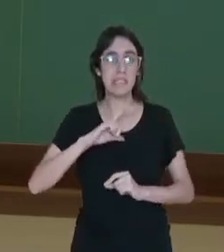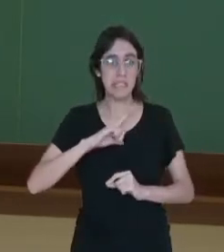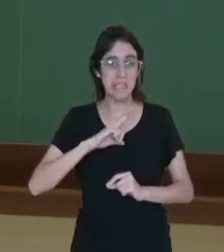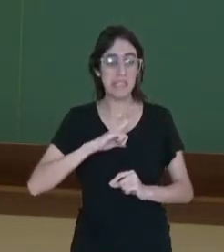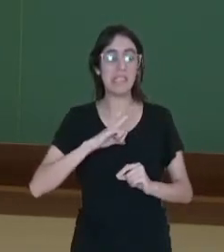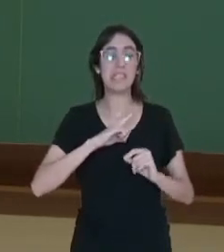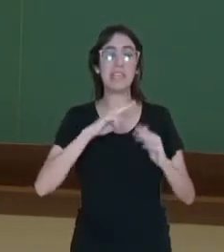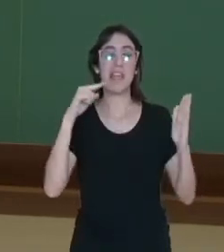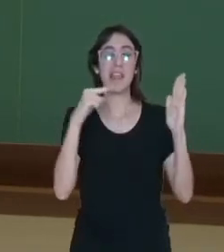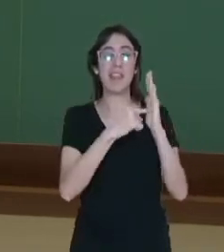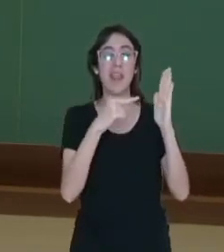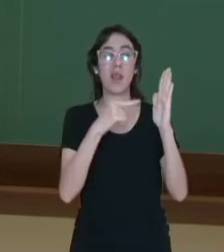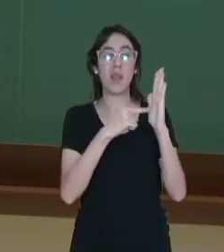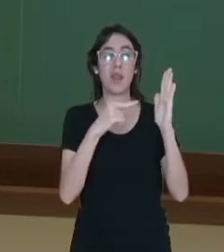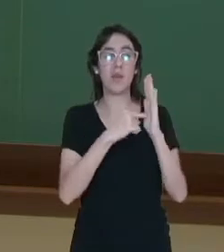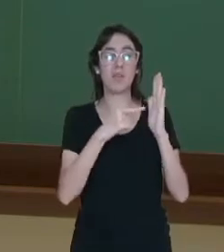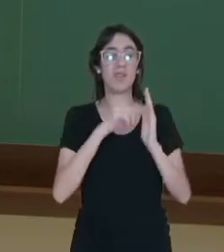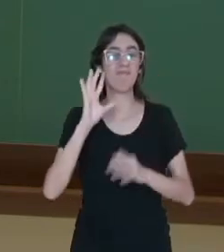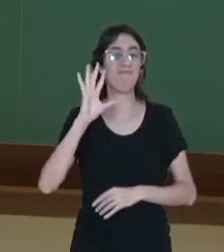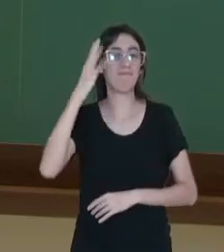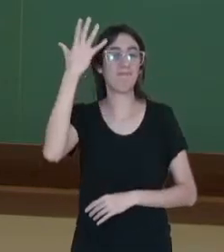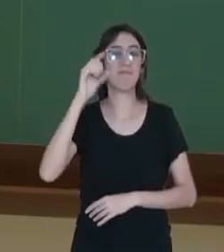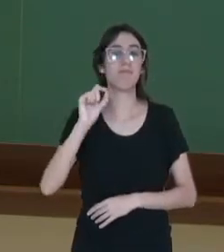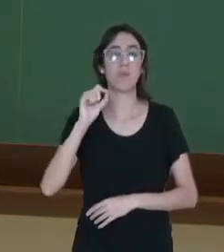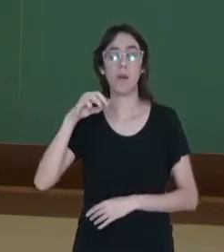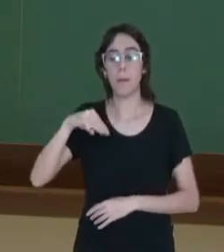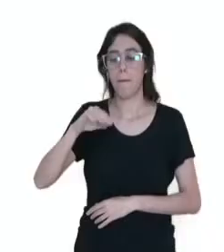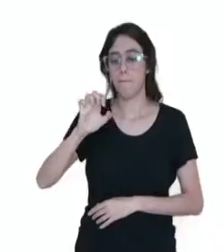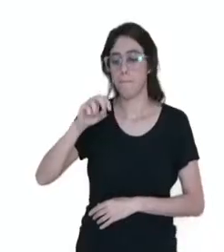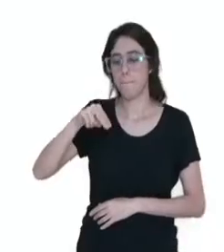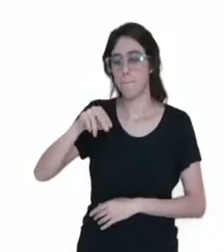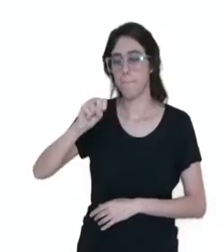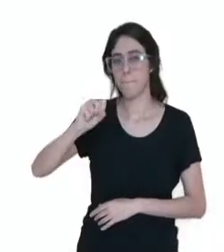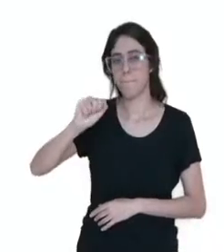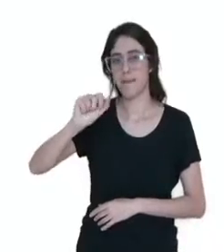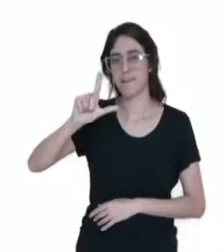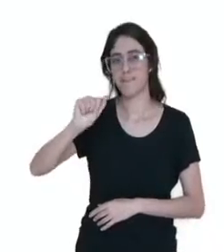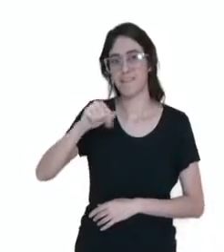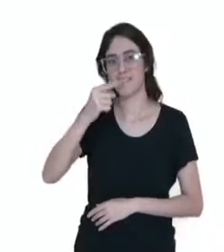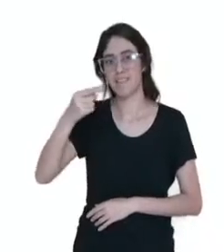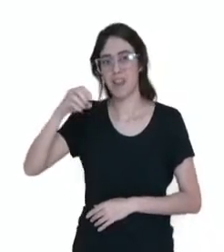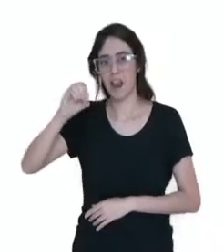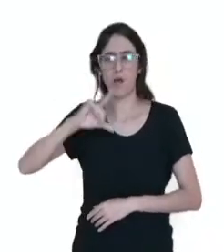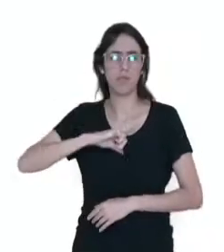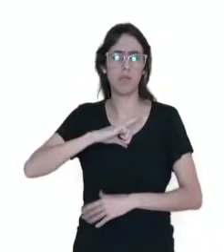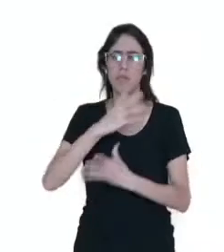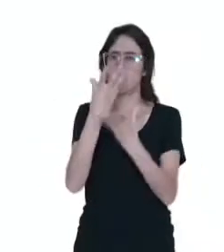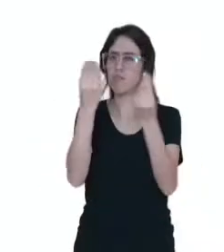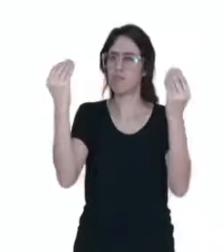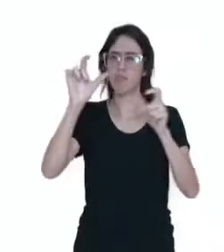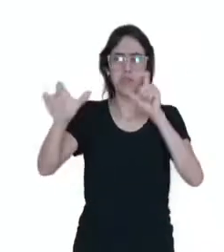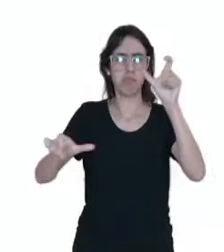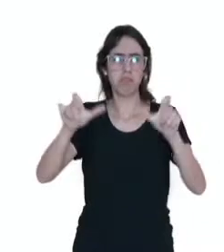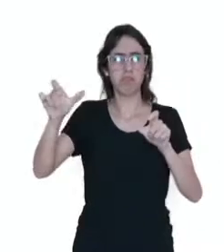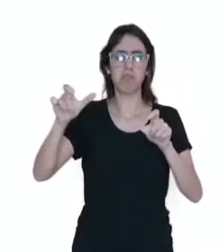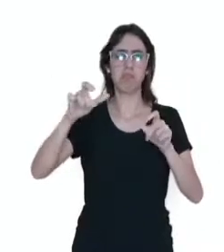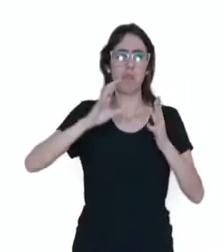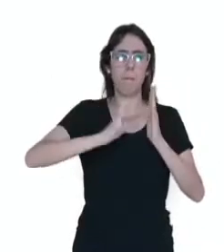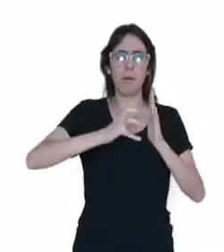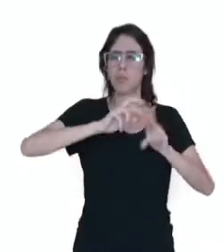aconteceram as denúncias do escândalo conhecido como Mensalão e que condenou lideranças de diferentes partidos, entre